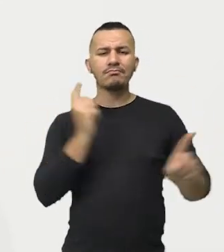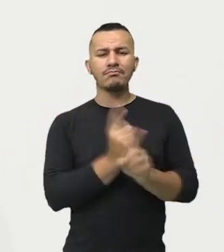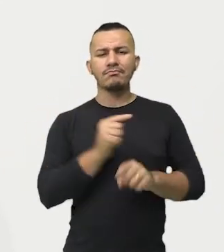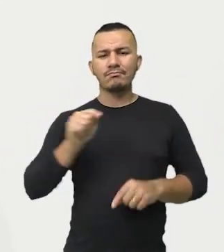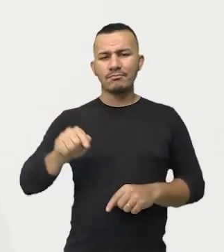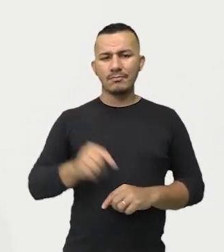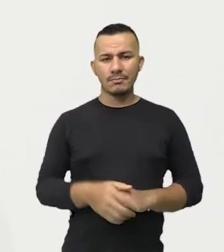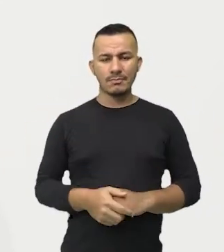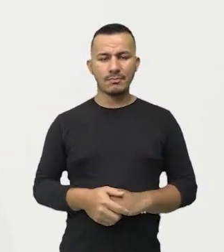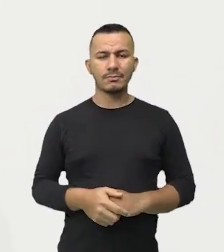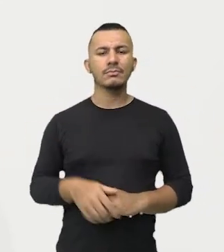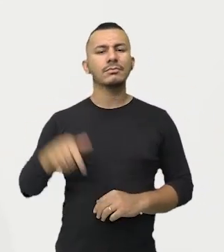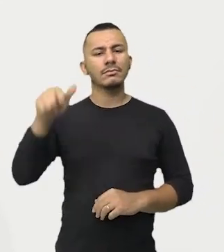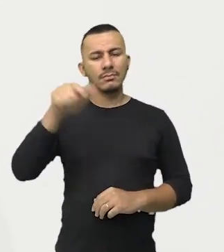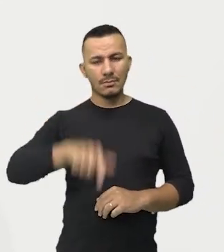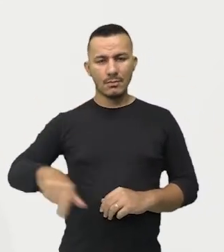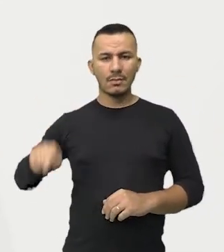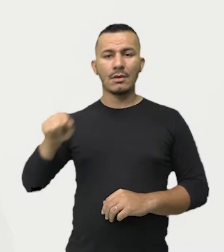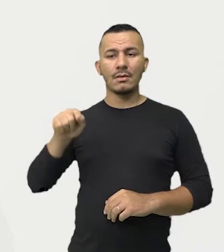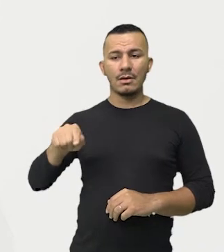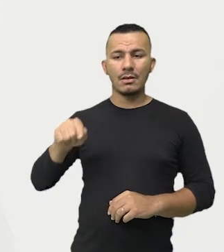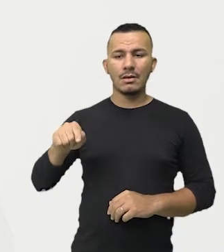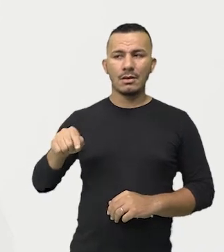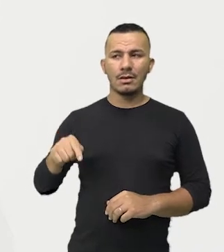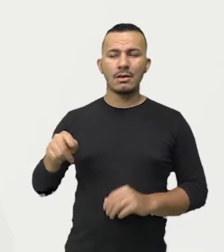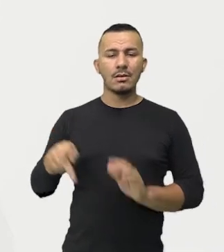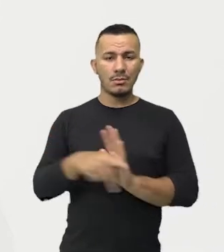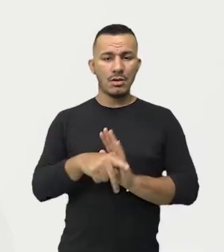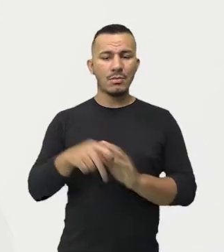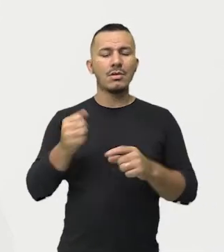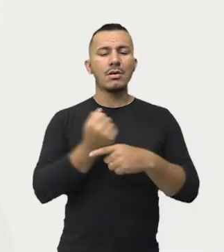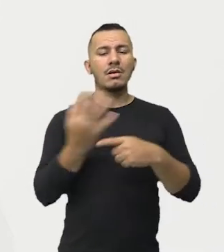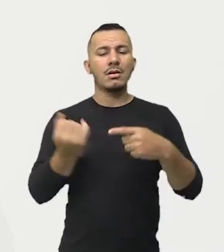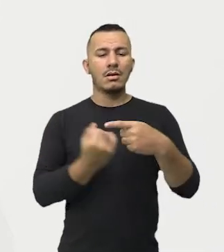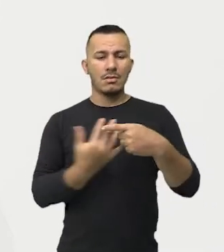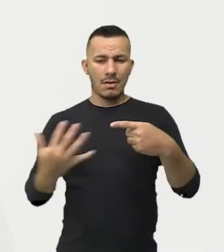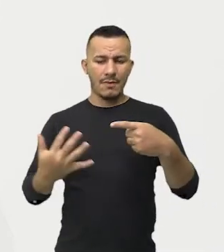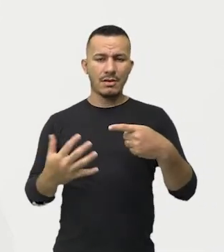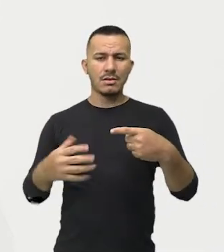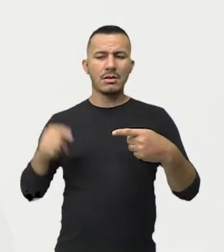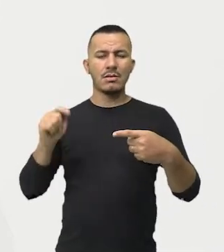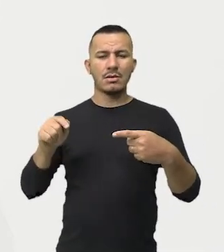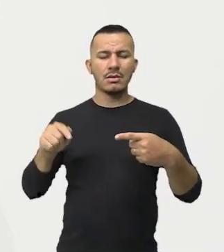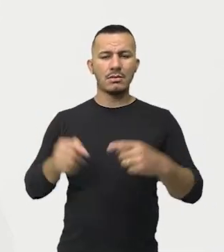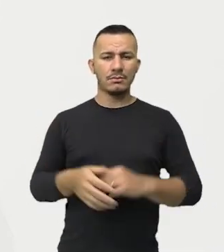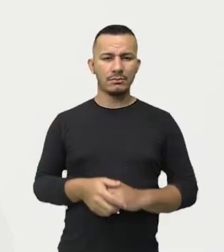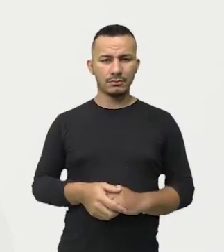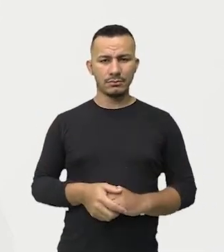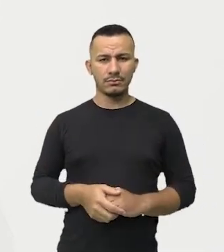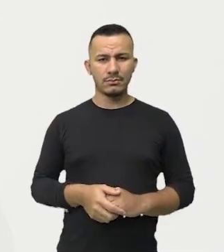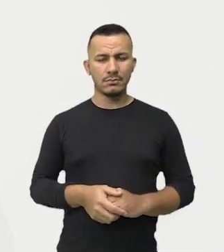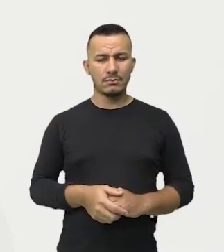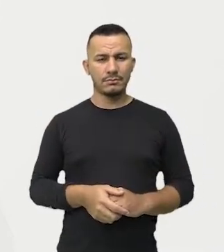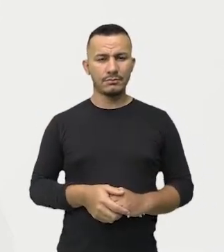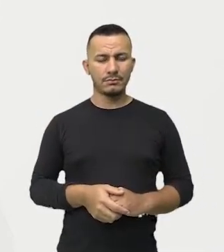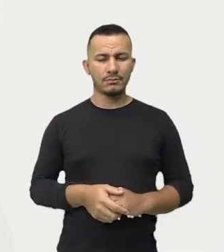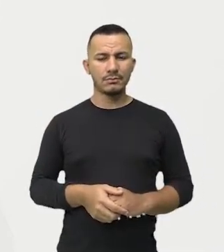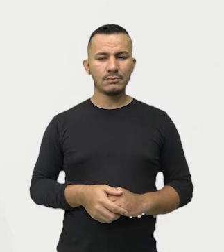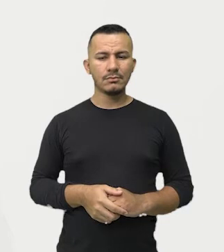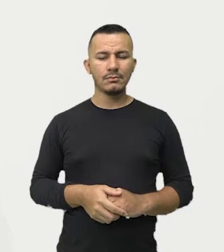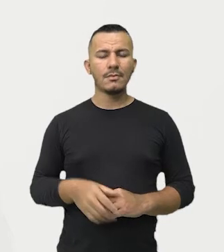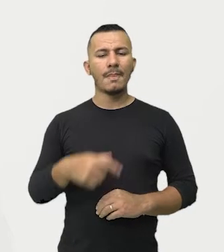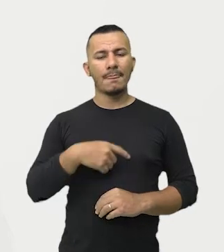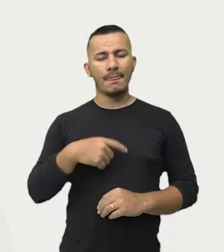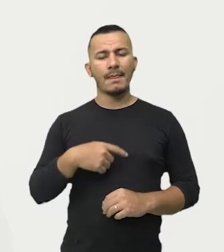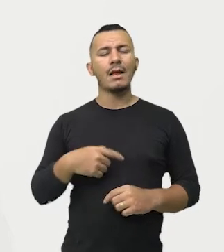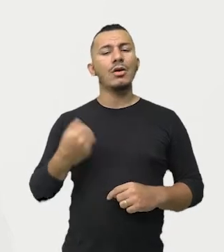pessoal. Novamente, ó, nós estamos diante de uma fração onde o